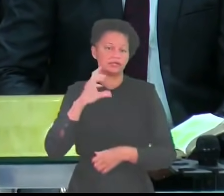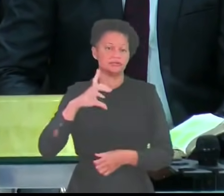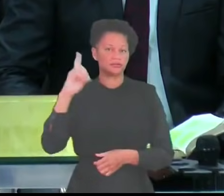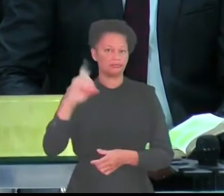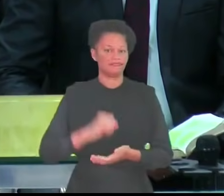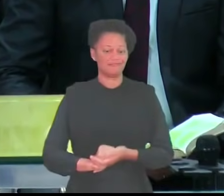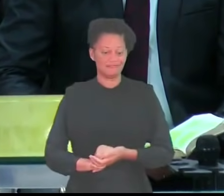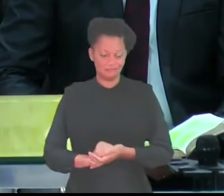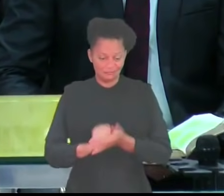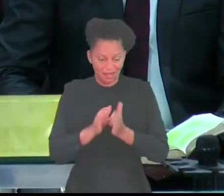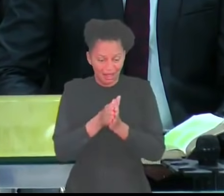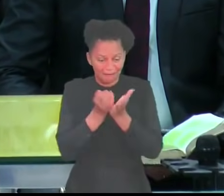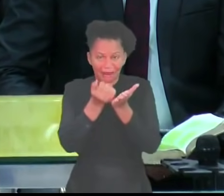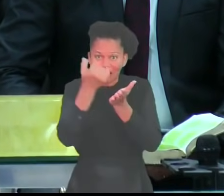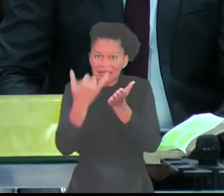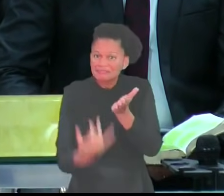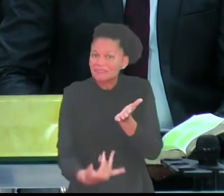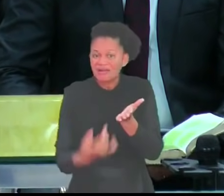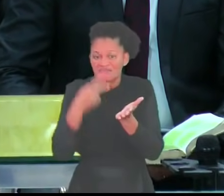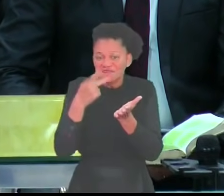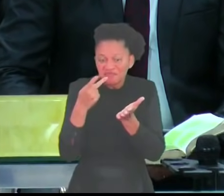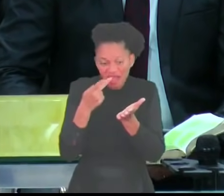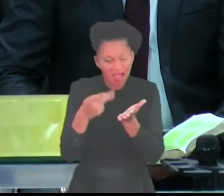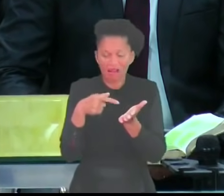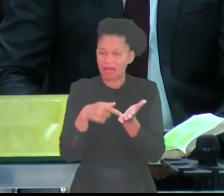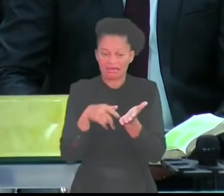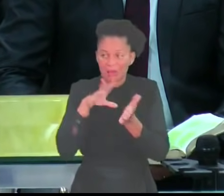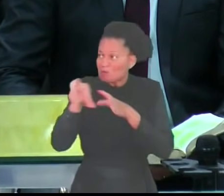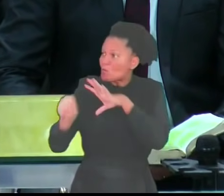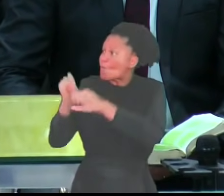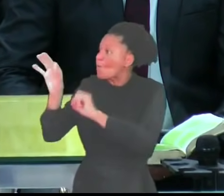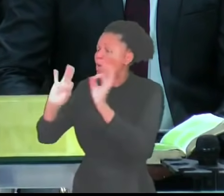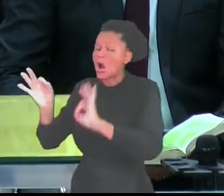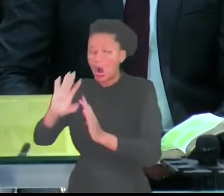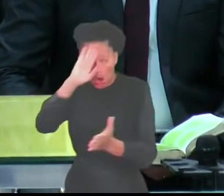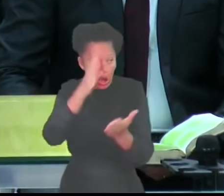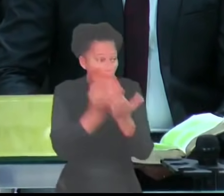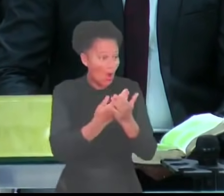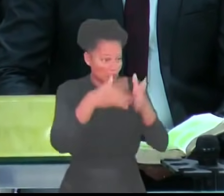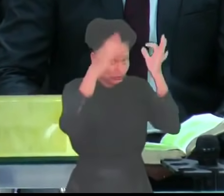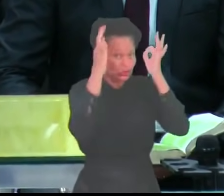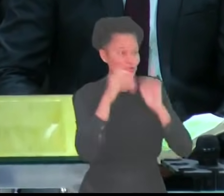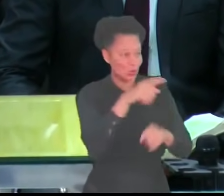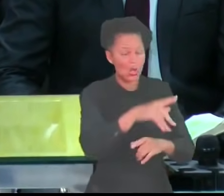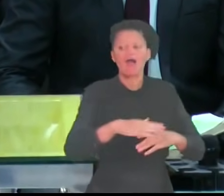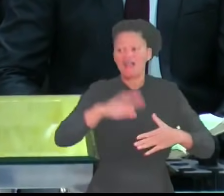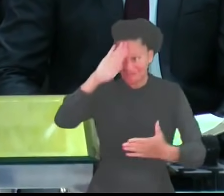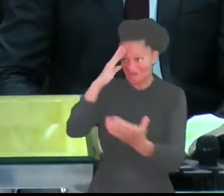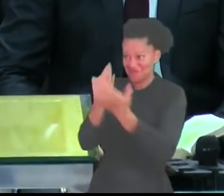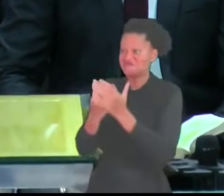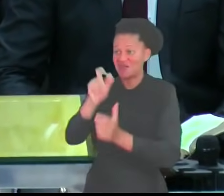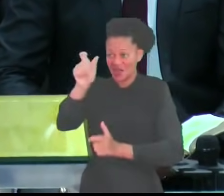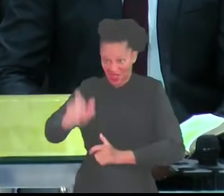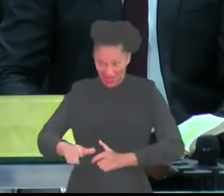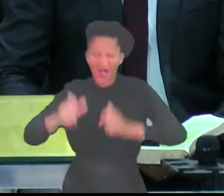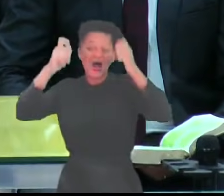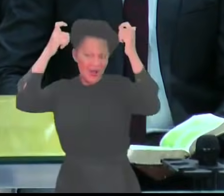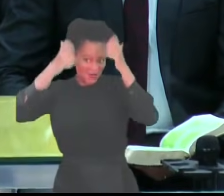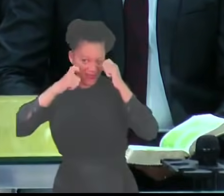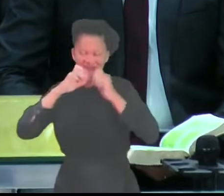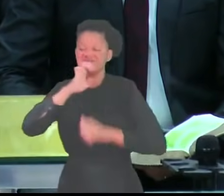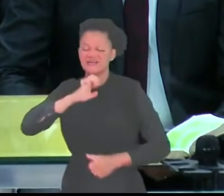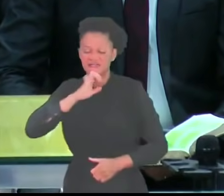fala que ele buscou a Deus. Confiou em Josafá, confiou no rei de Edom, confiou na sua própria